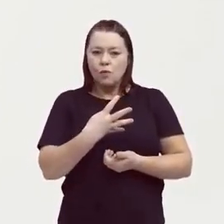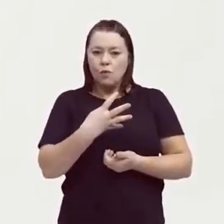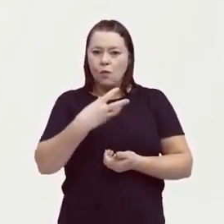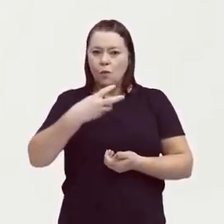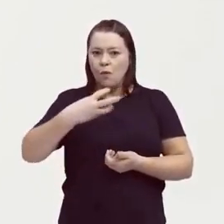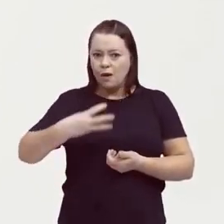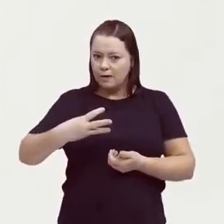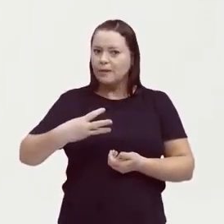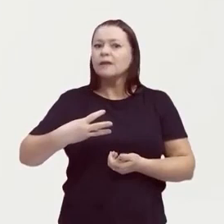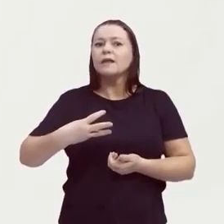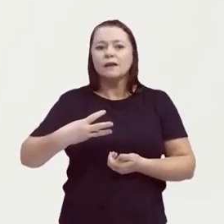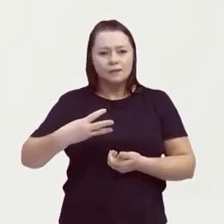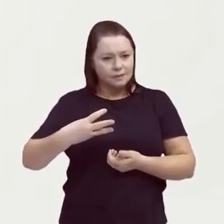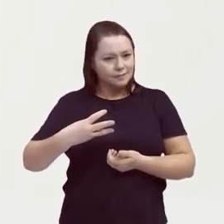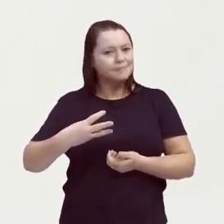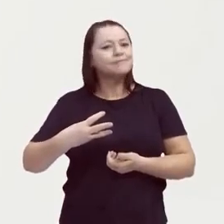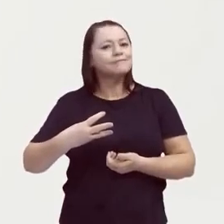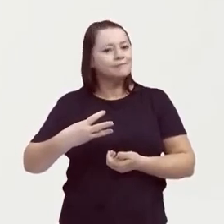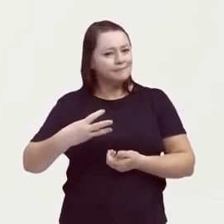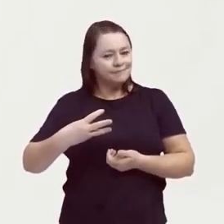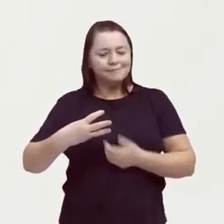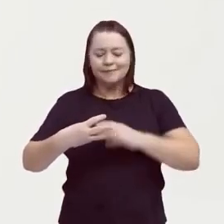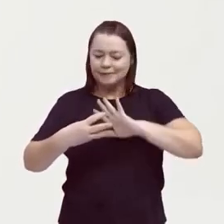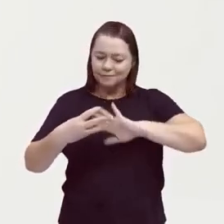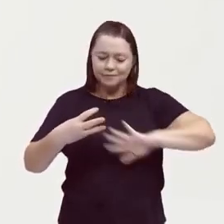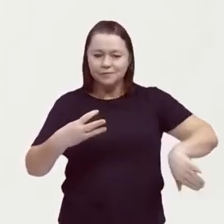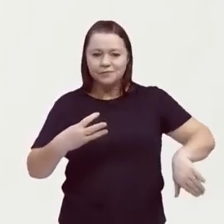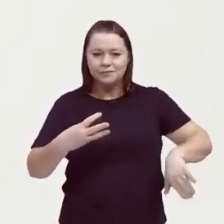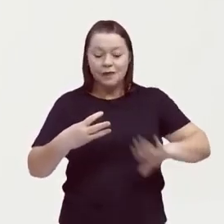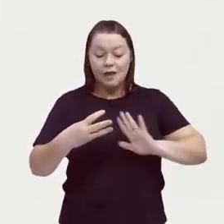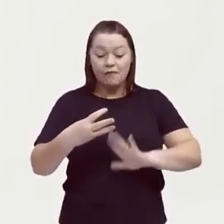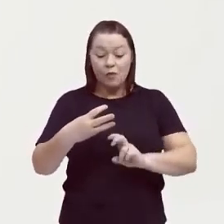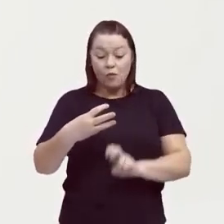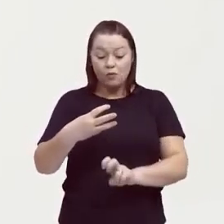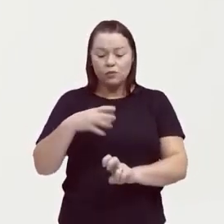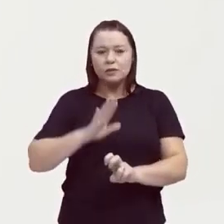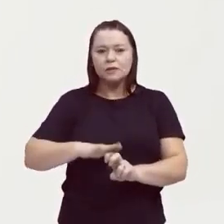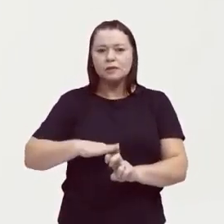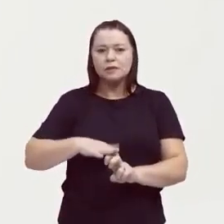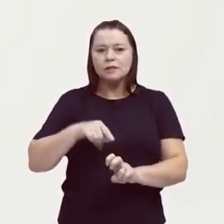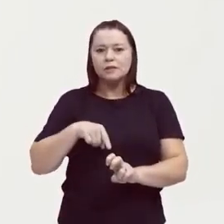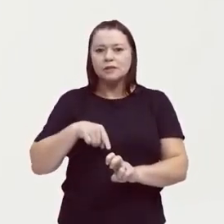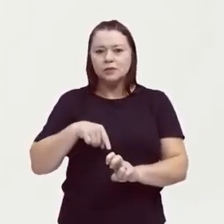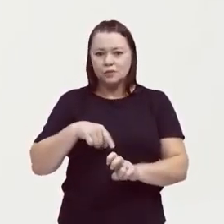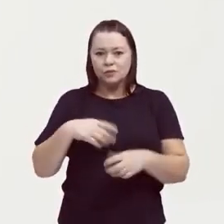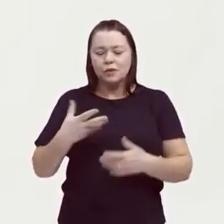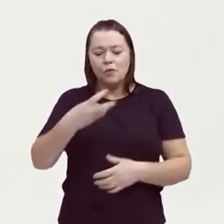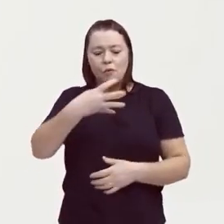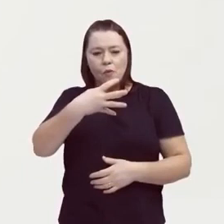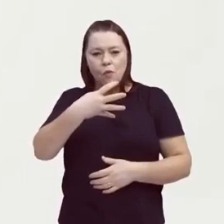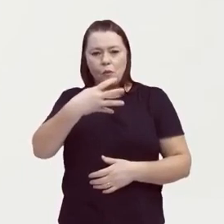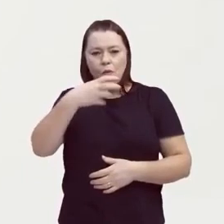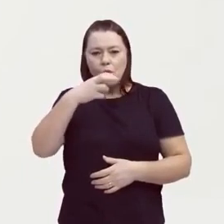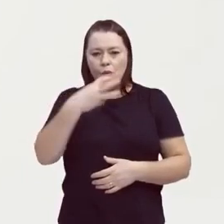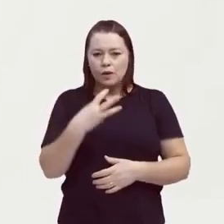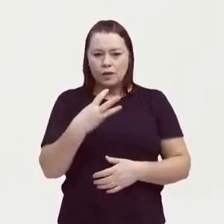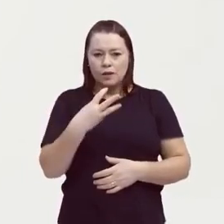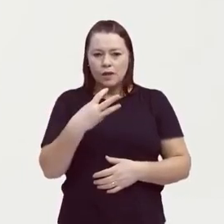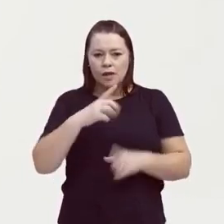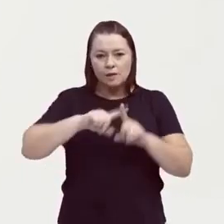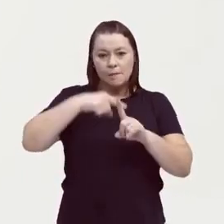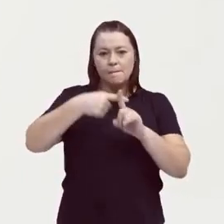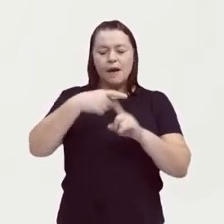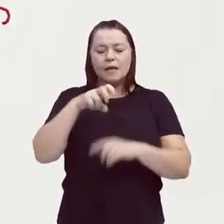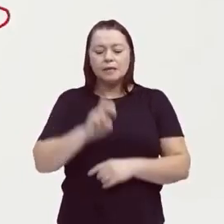Muito bem. 43. Eliminamos mais um valor. Falta somar com quem? Com 5. 43